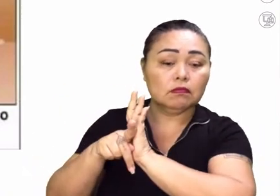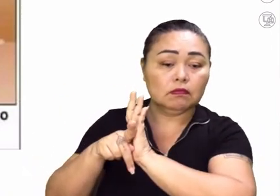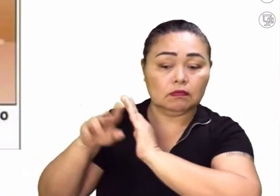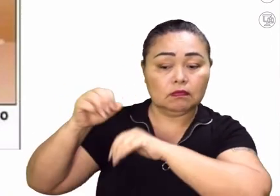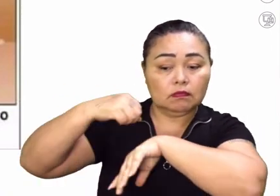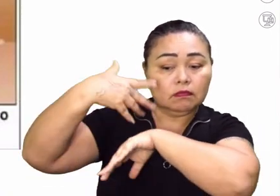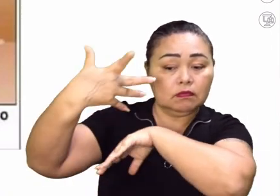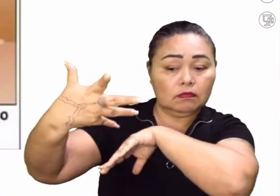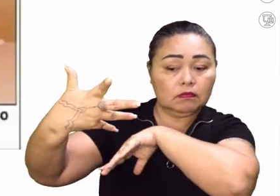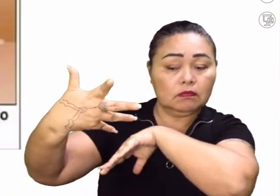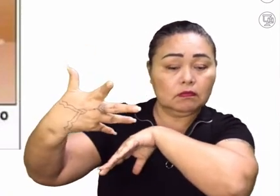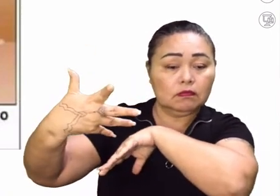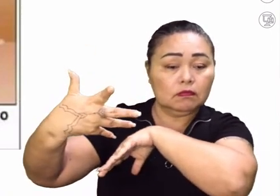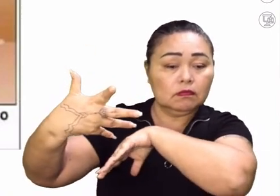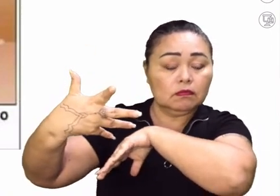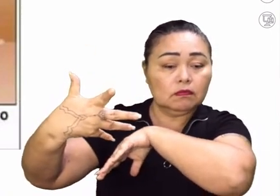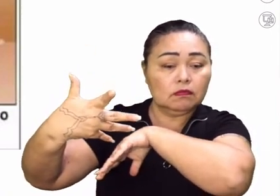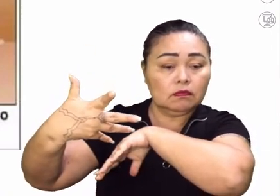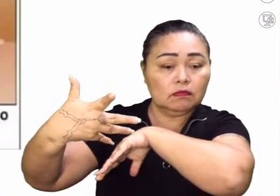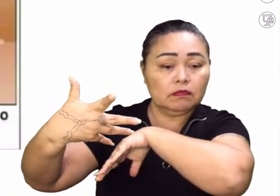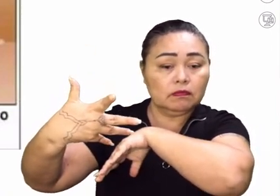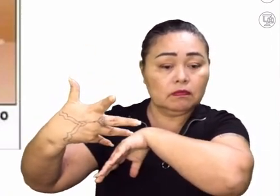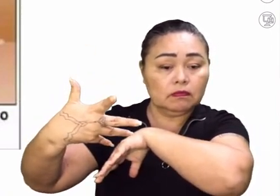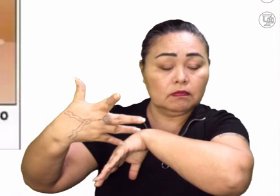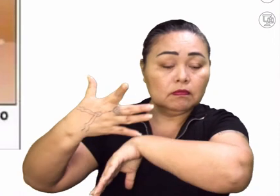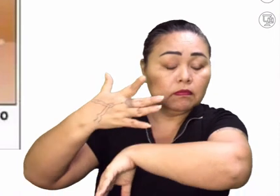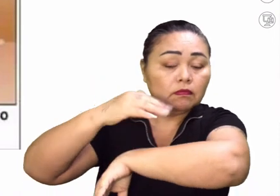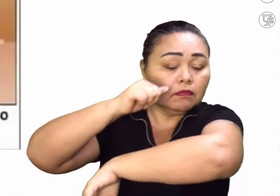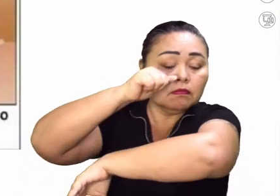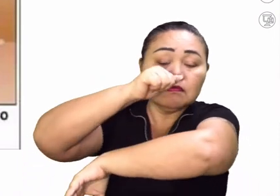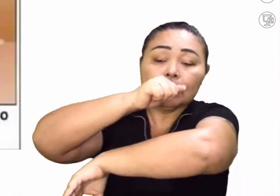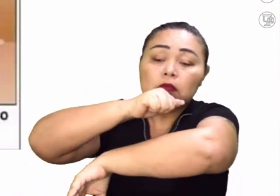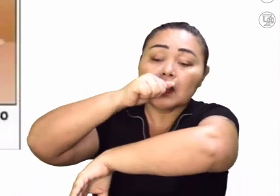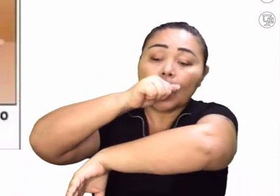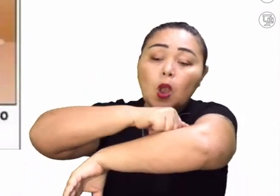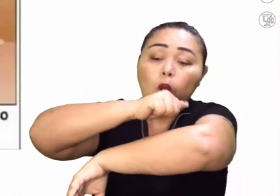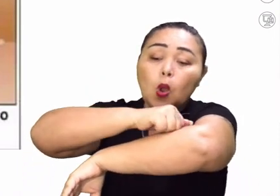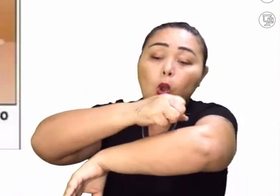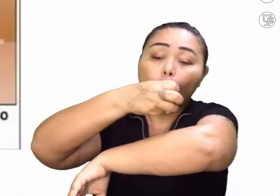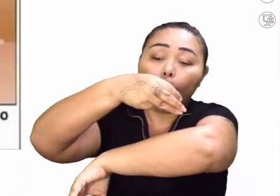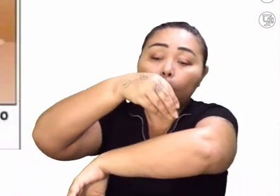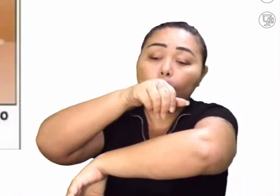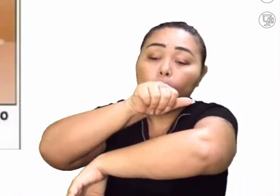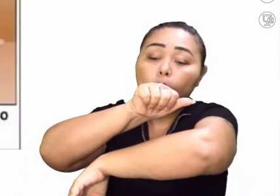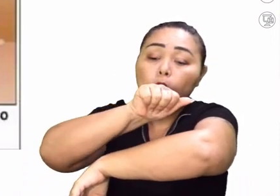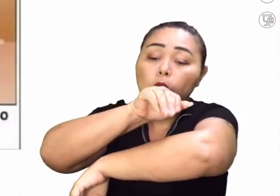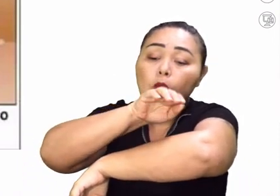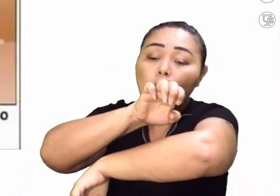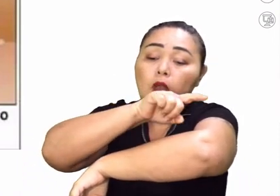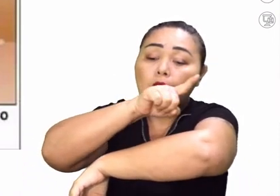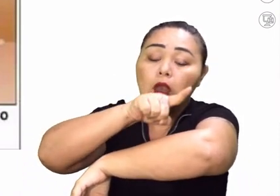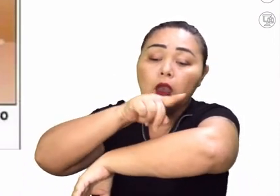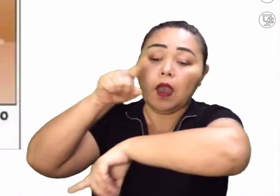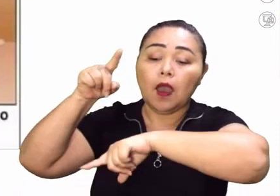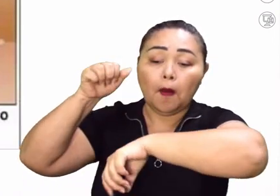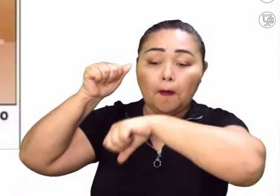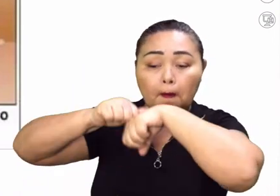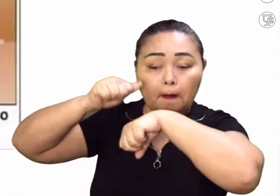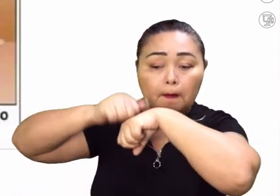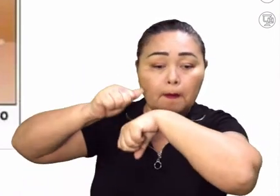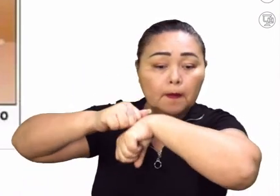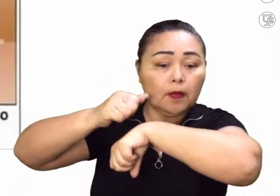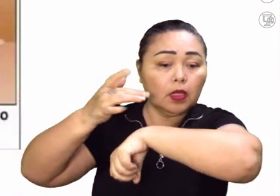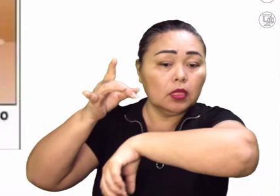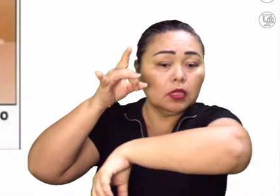externos não é isso aqui está Rocha mãe aqui está Rocha mãe material orgânico